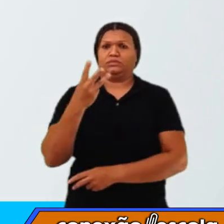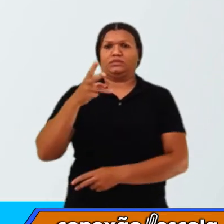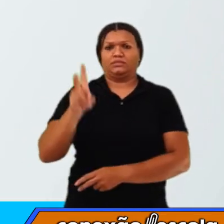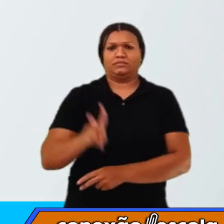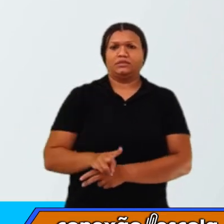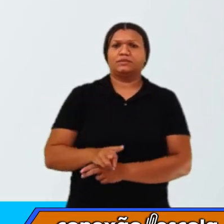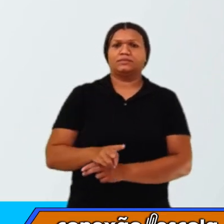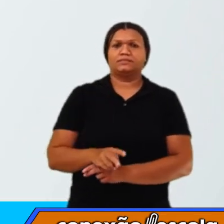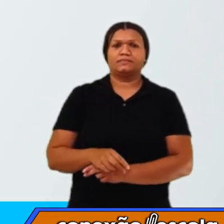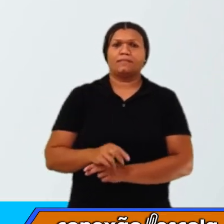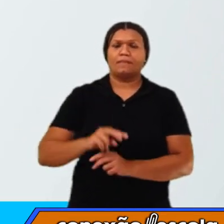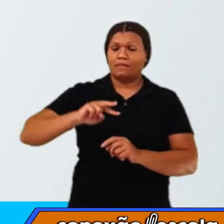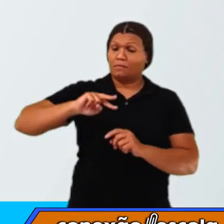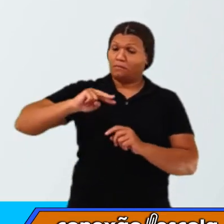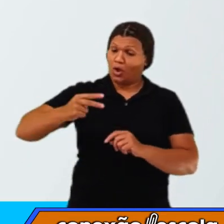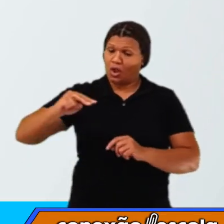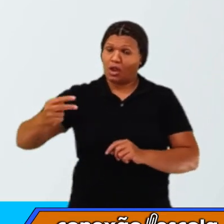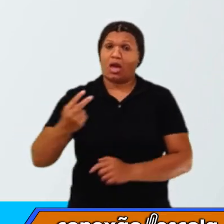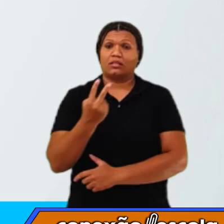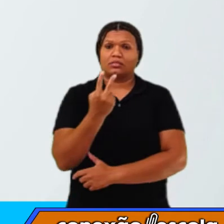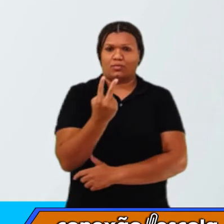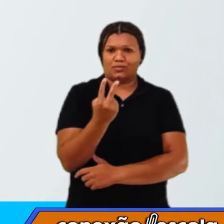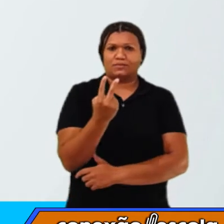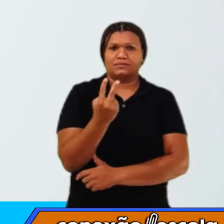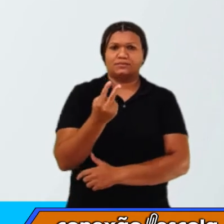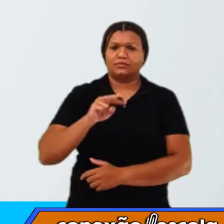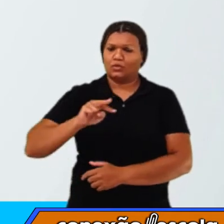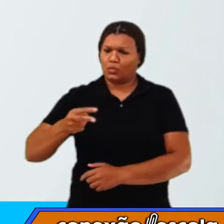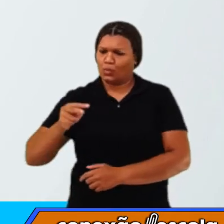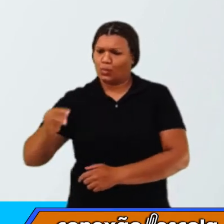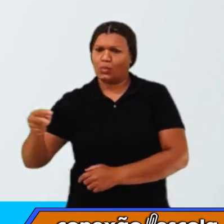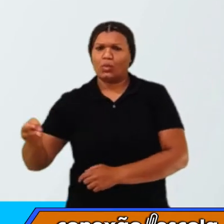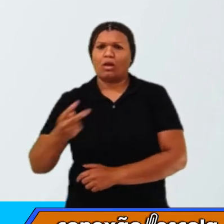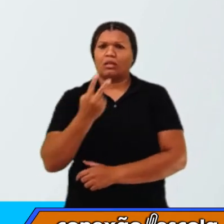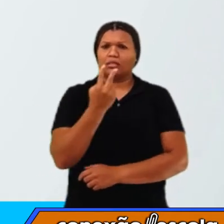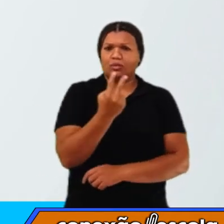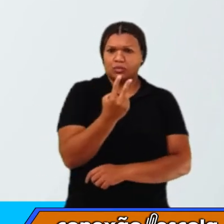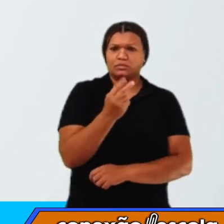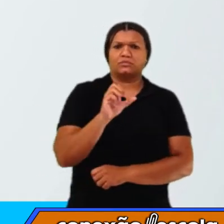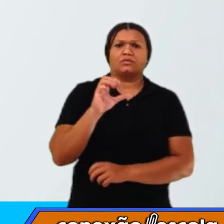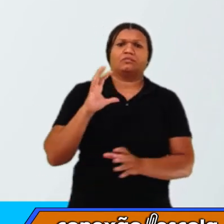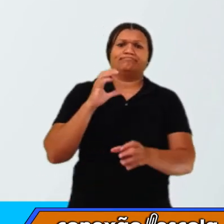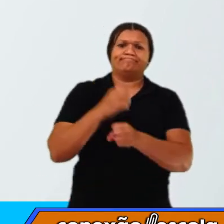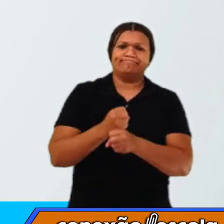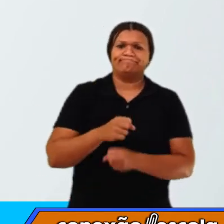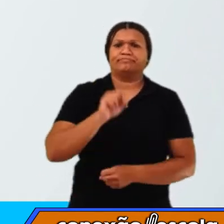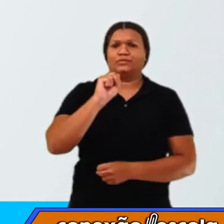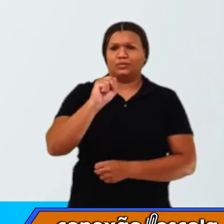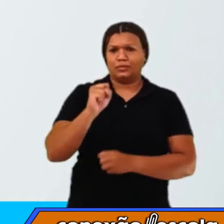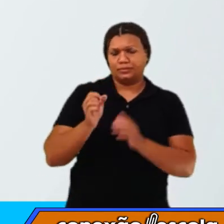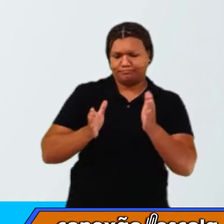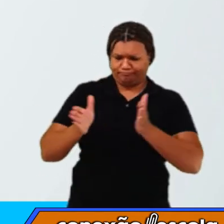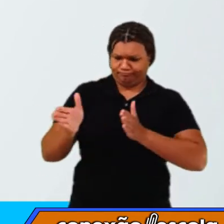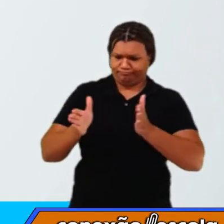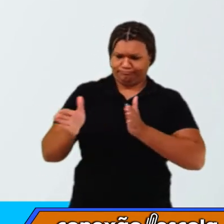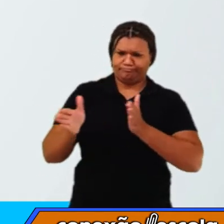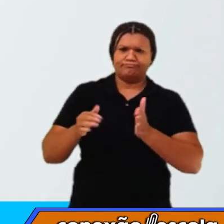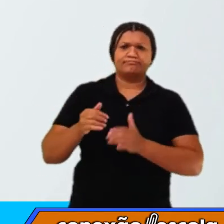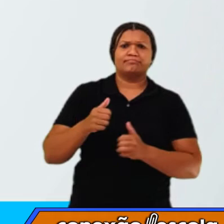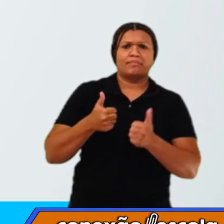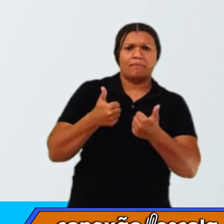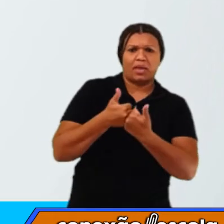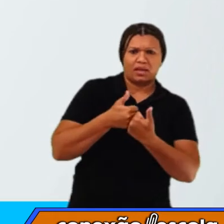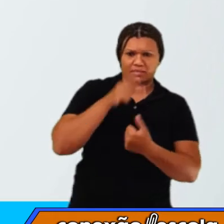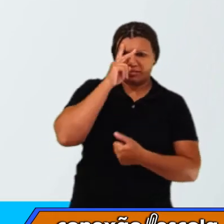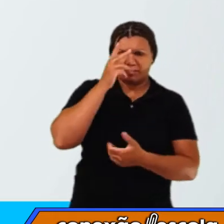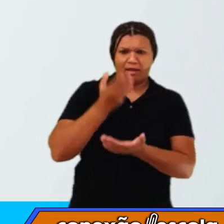tenho modificar o 2 x 2 x 2 dá oito então é próximo de dois lembra da aula passada que você é